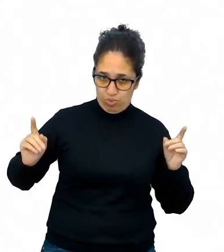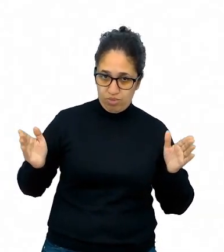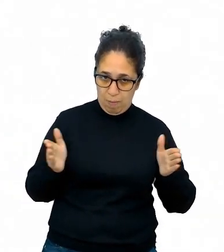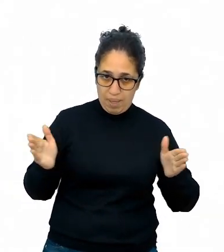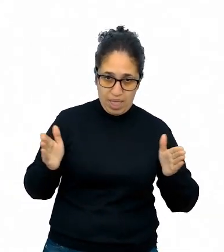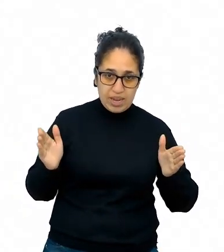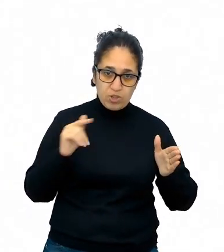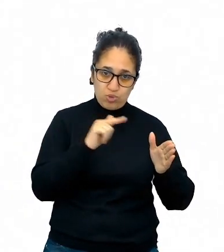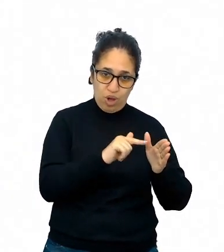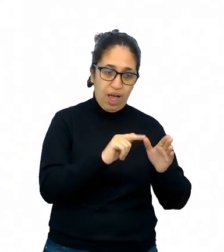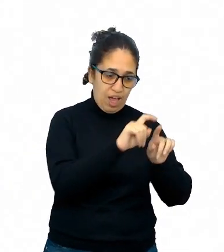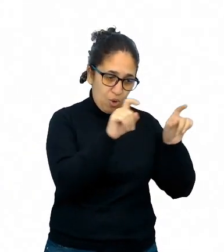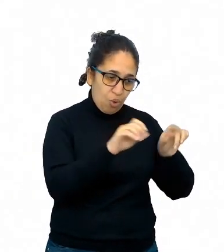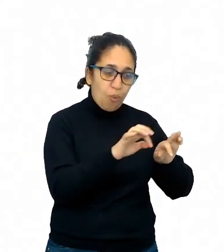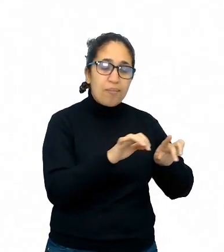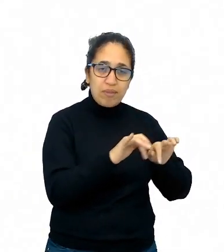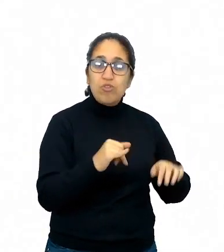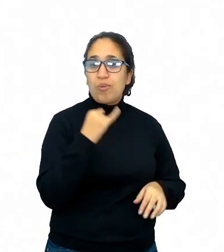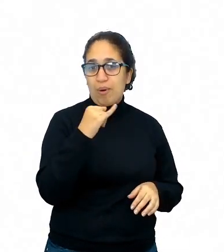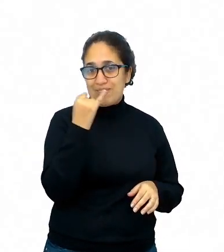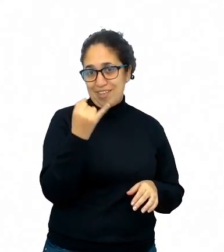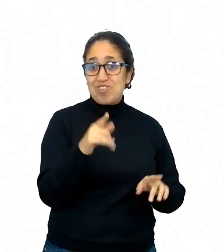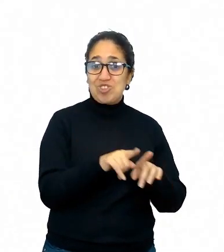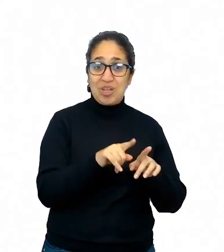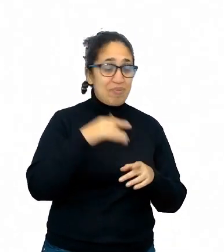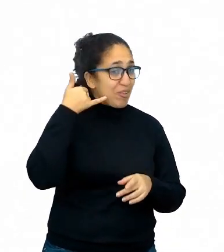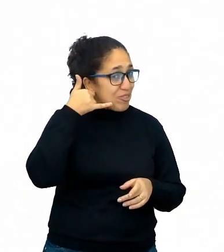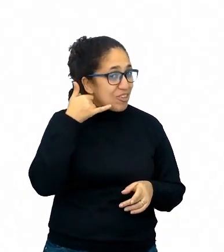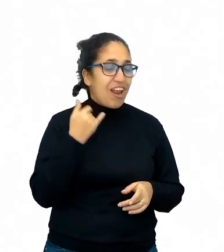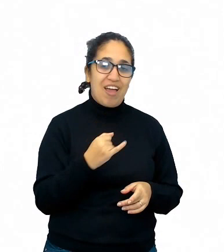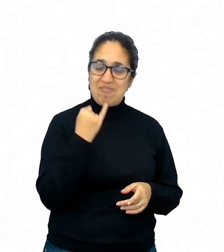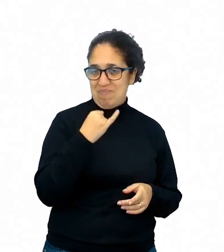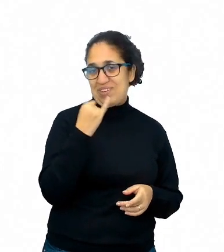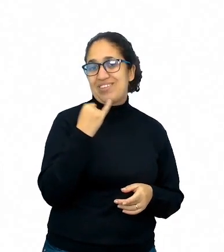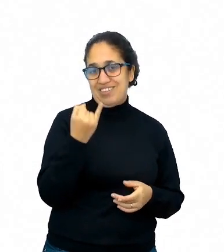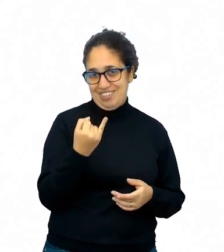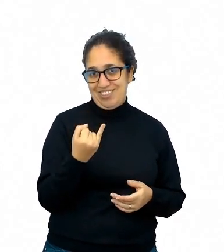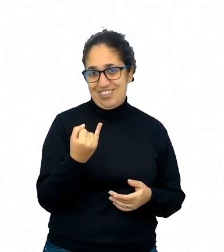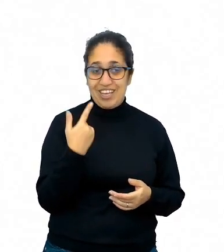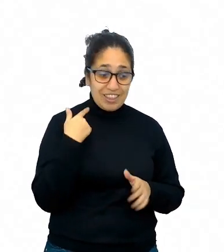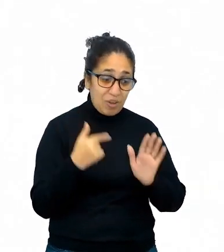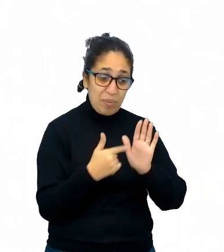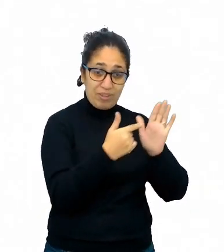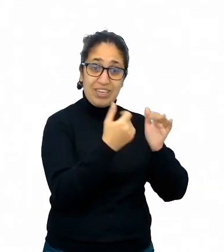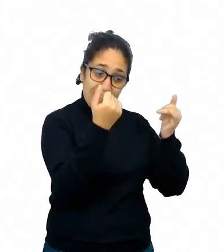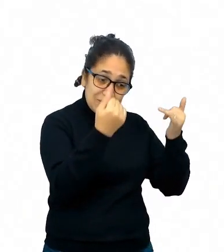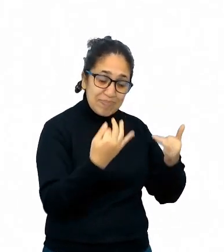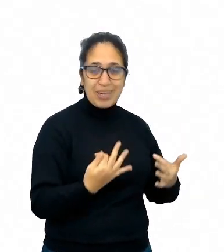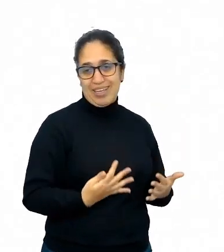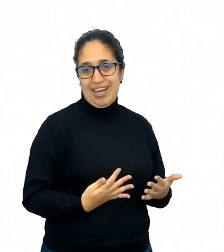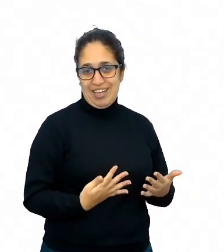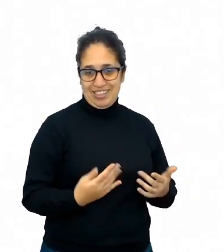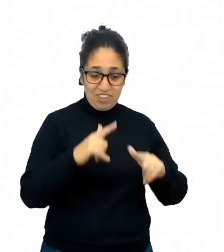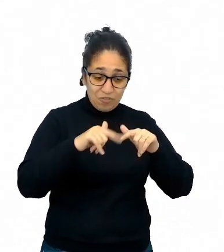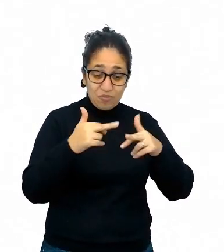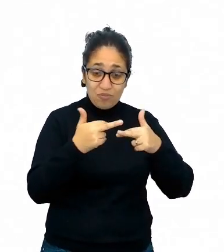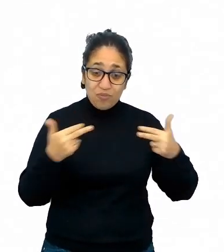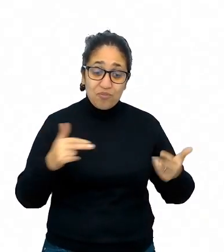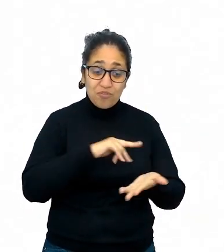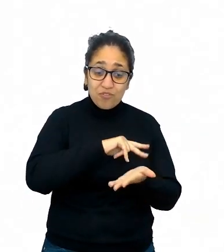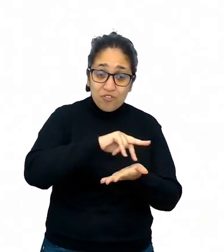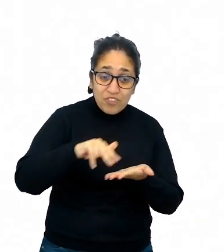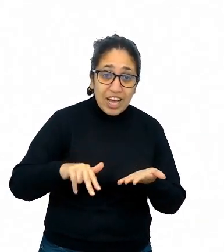do celular, né, também naquele momento do distanciamento, e a gente mostrar para elas essas ferramentas como